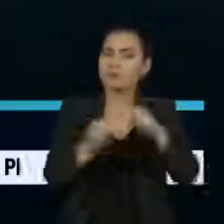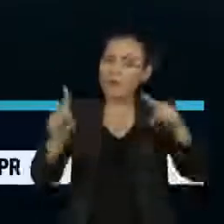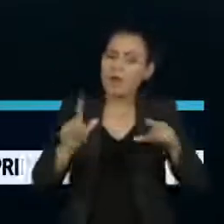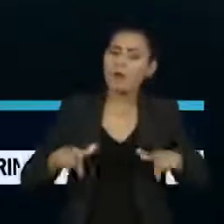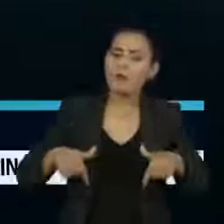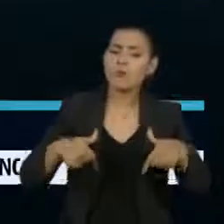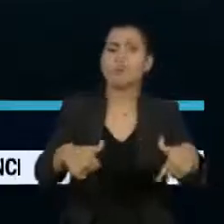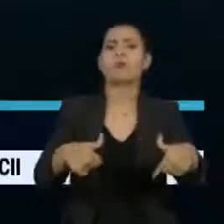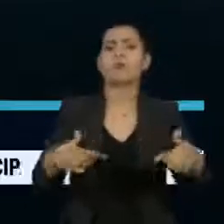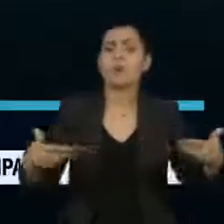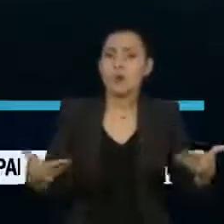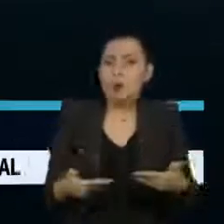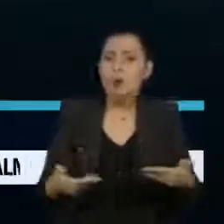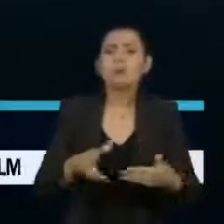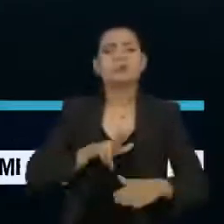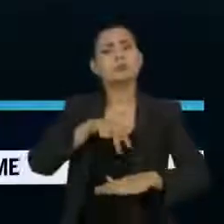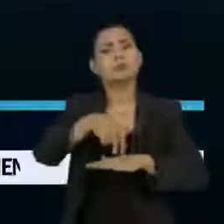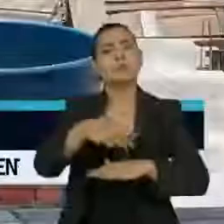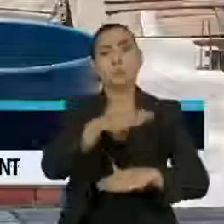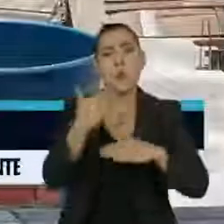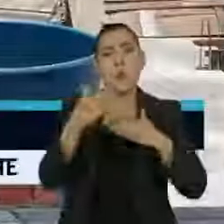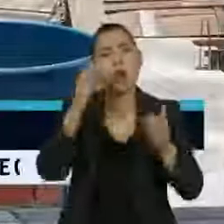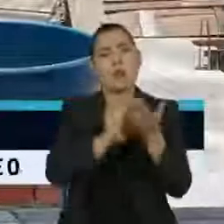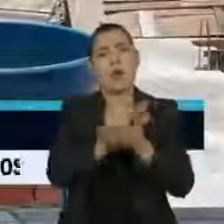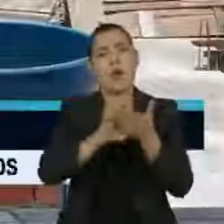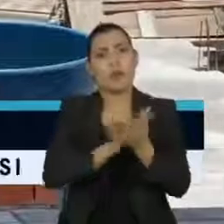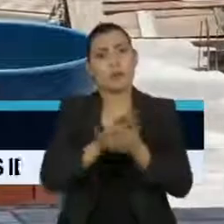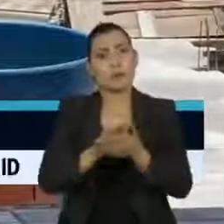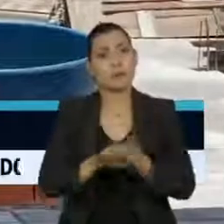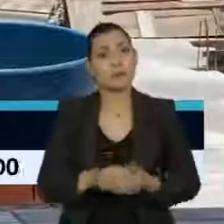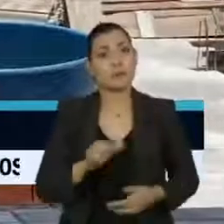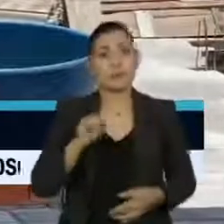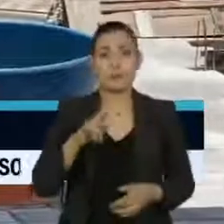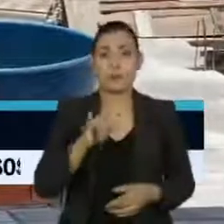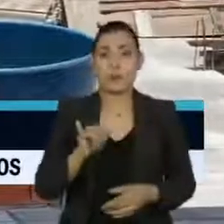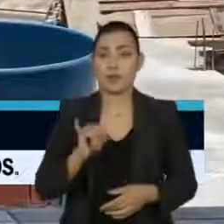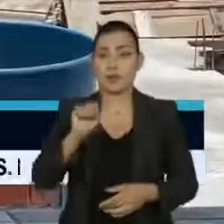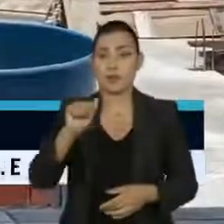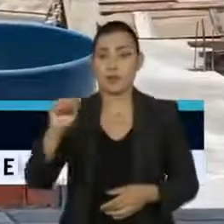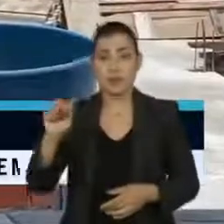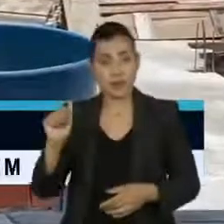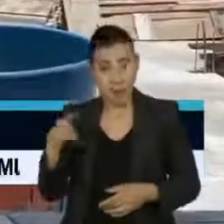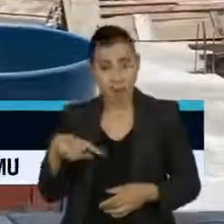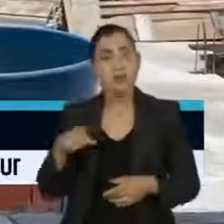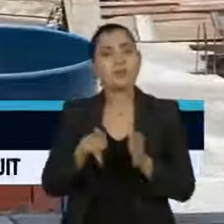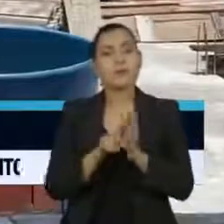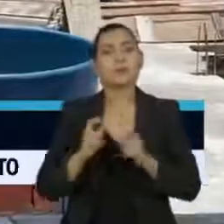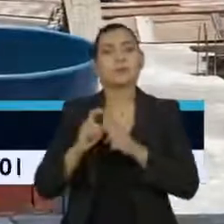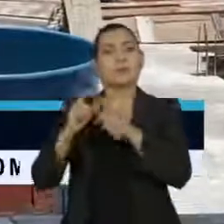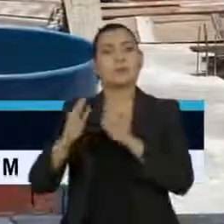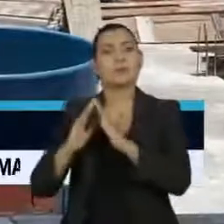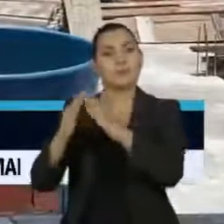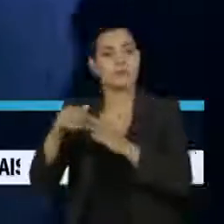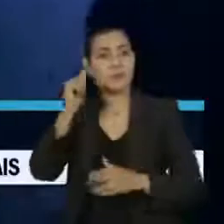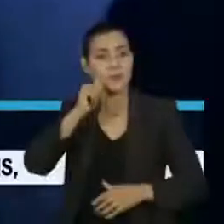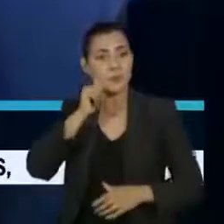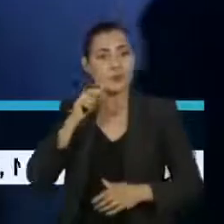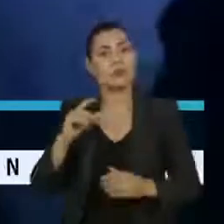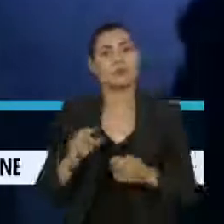É para que nenhum jovem morra daqui para frente. Semaia Oliveira, do Nós Mulheres da Periferia, para o Jornal da